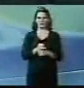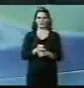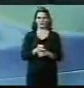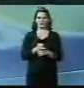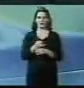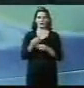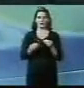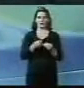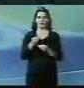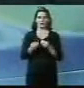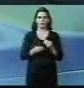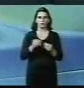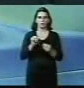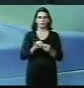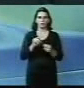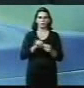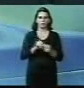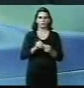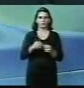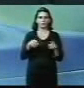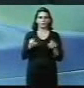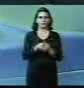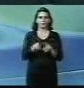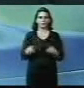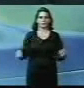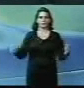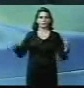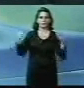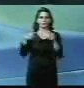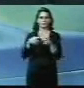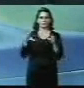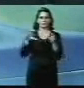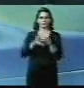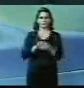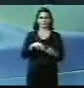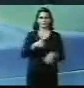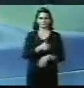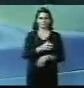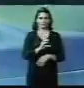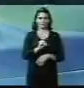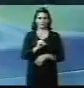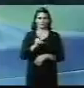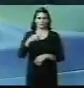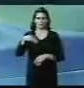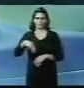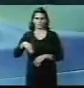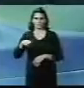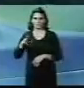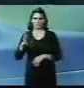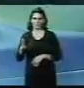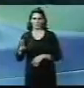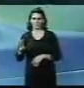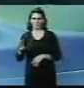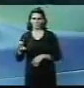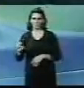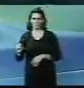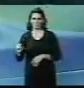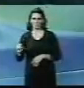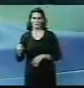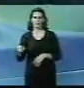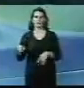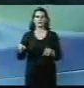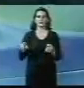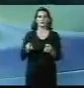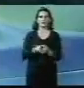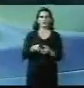proxy, ela pode ser carregada a partir de uma conexão de até 100 megabits dentro da rede interna. Enquanto sem o